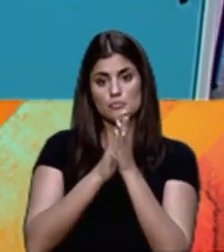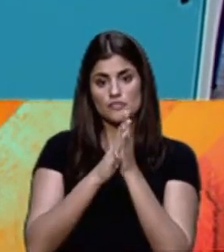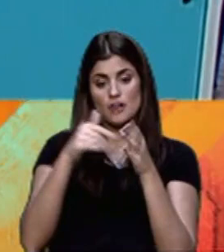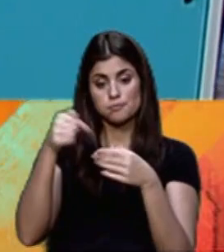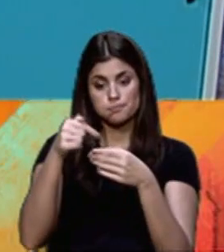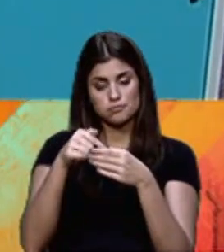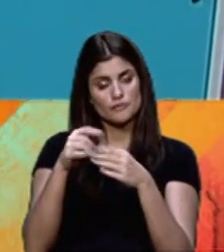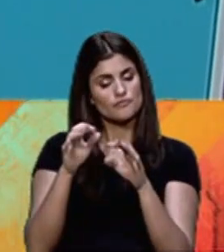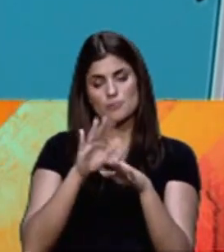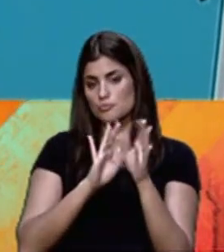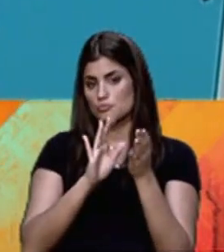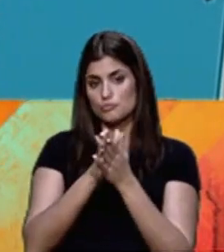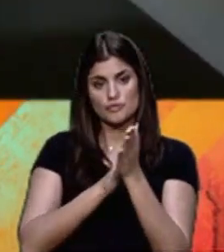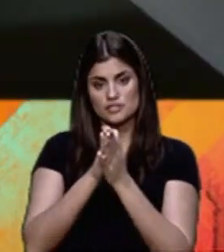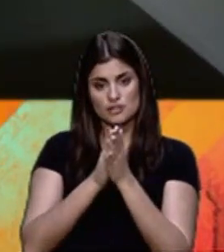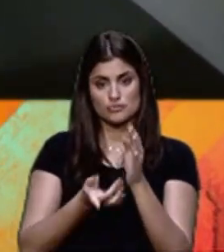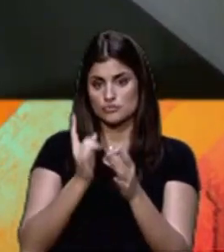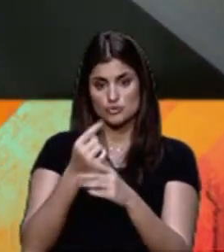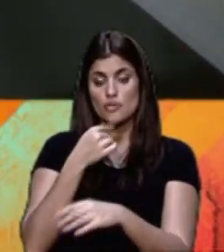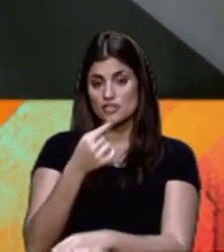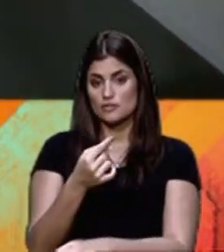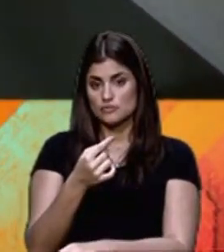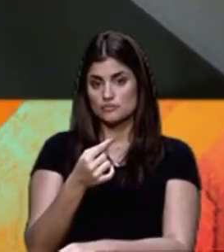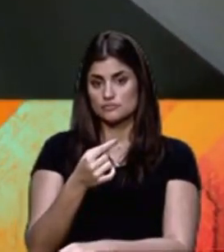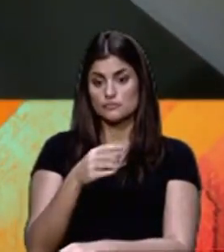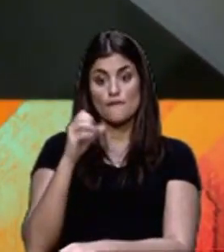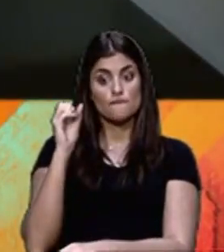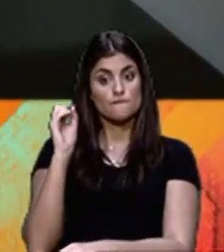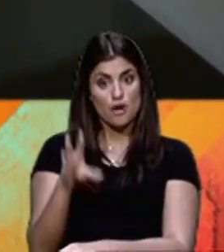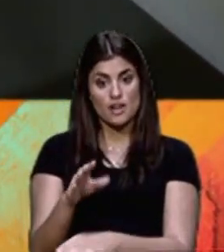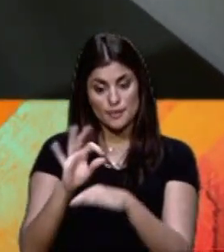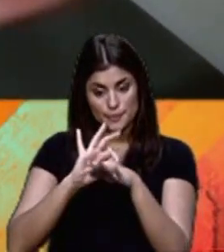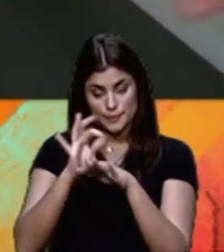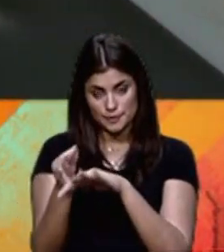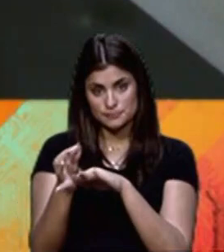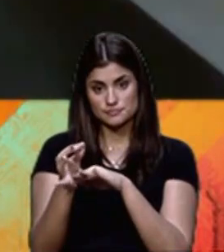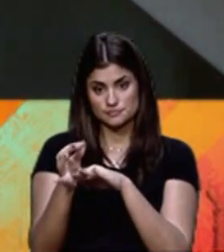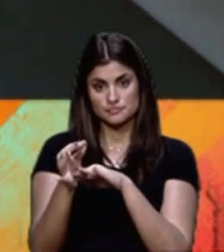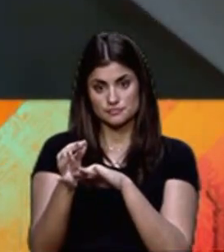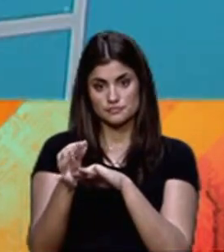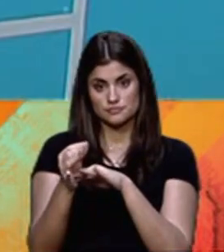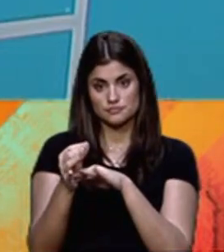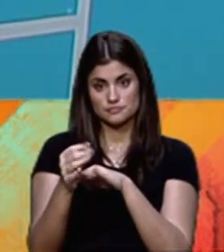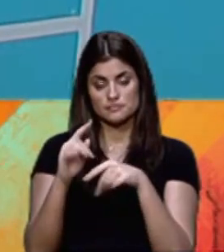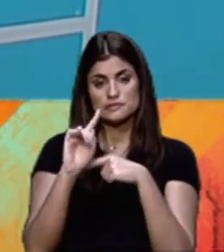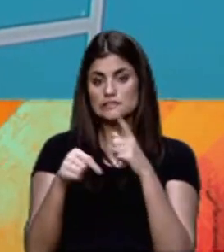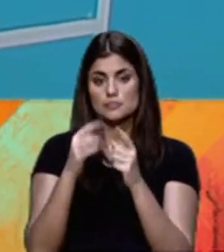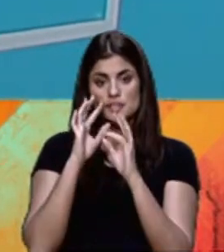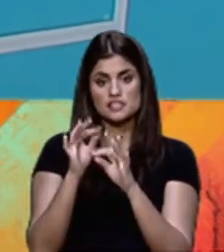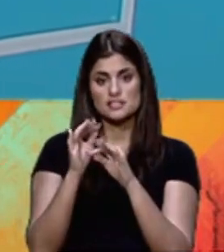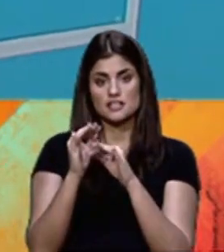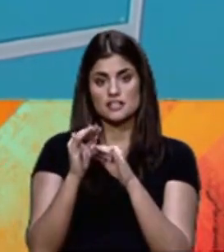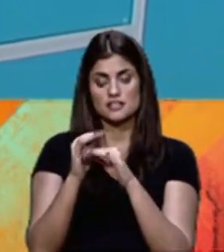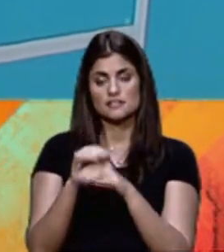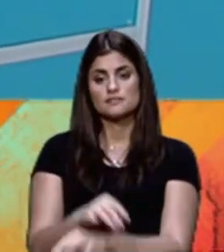Não, não vou aproveitar o recheio. Okay. Por isso é que eu digo, em vez de deitarem a casca fora, estão a ver, e fica sempre uma borda à volta, que pois, é para não partir